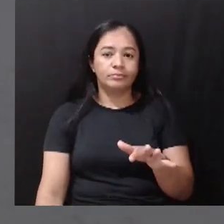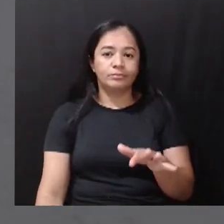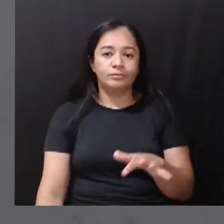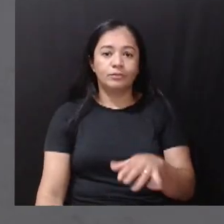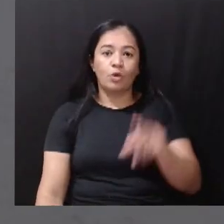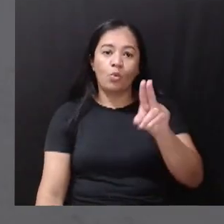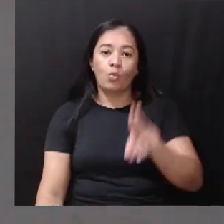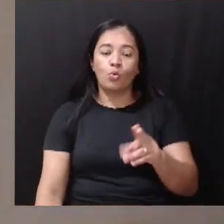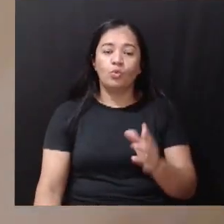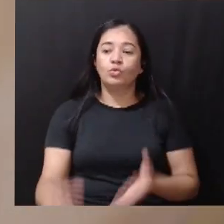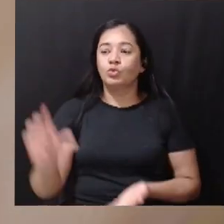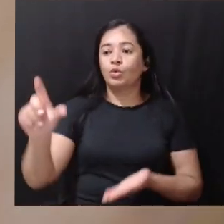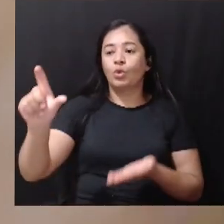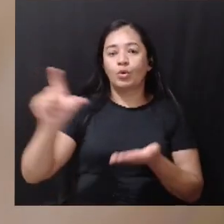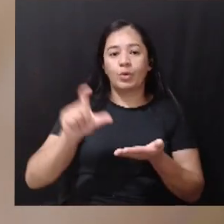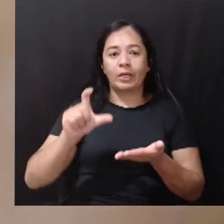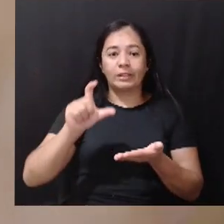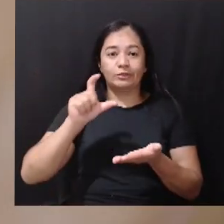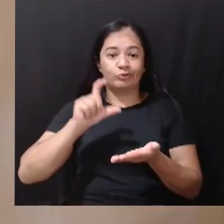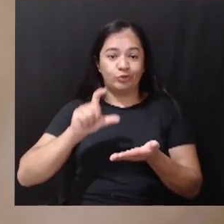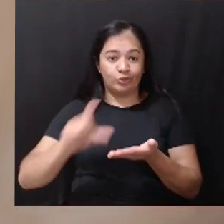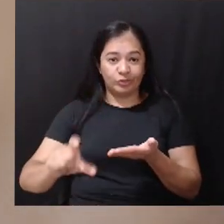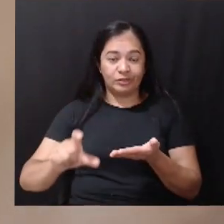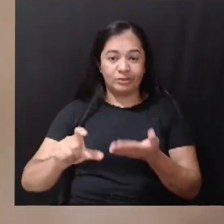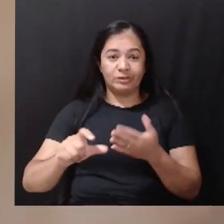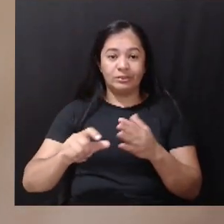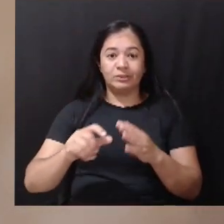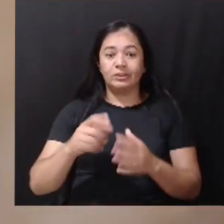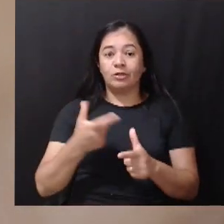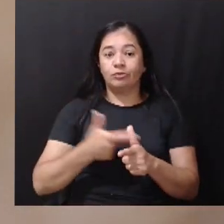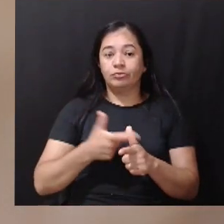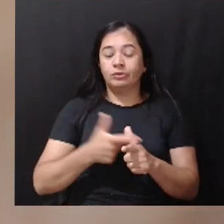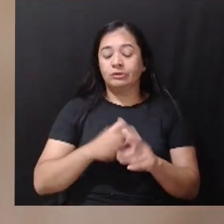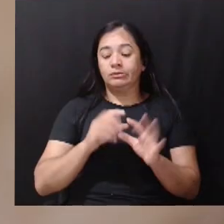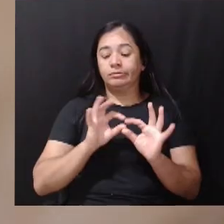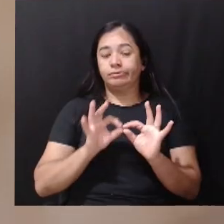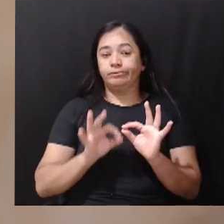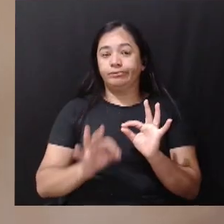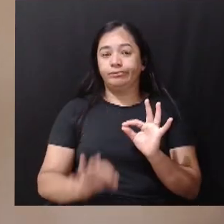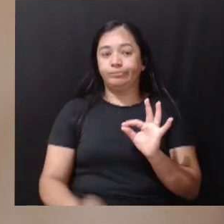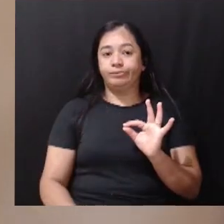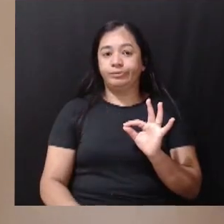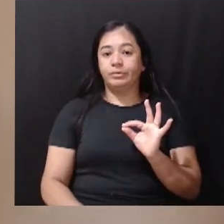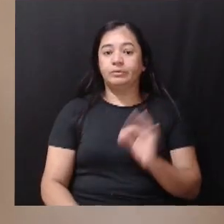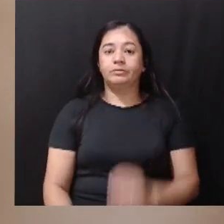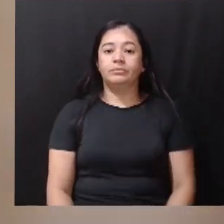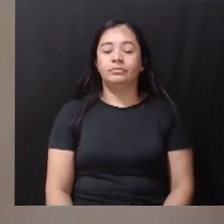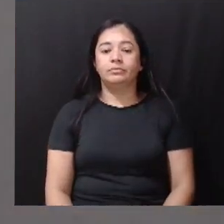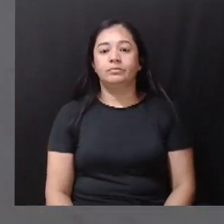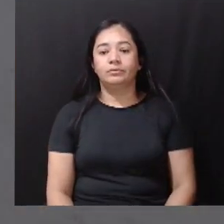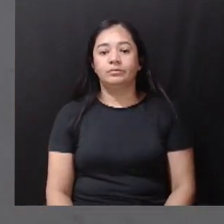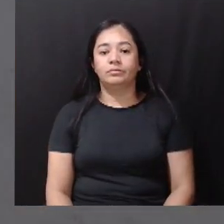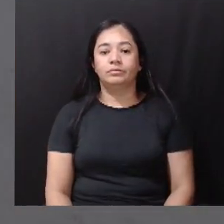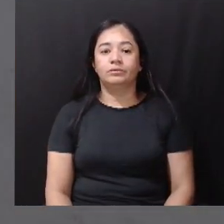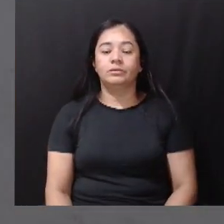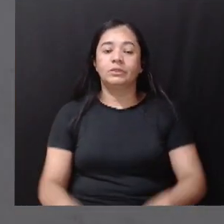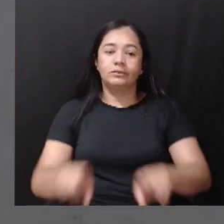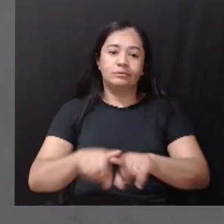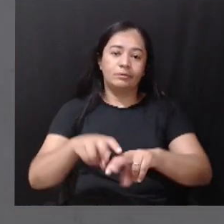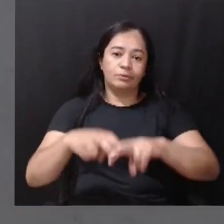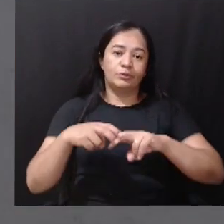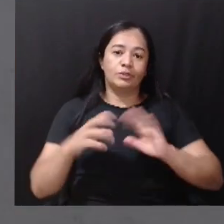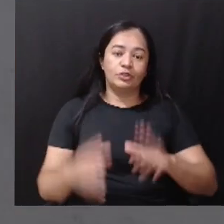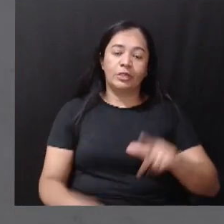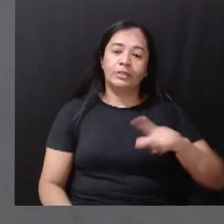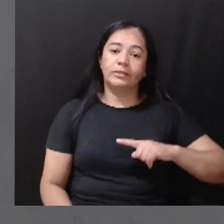cartão de crédito acaba prorrogando contas para o final do ano, ali para dezembro, e logo com isso eu já tenho o